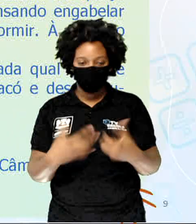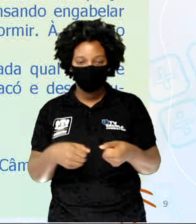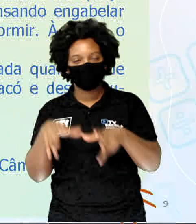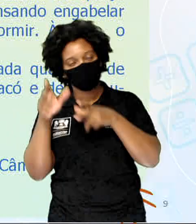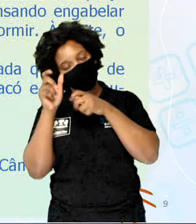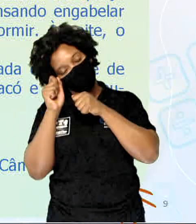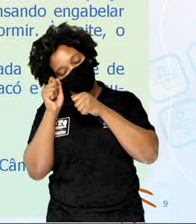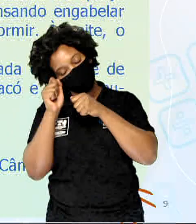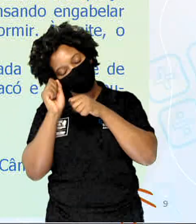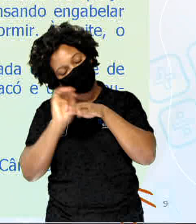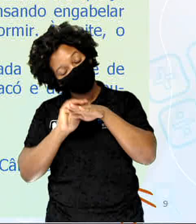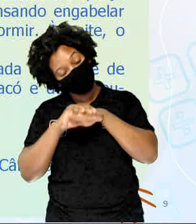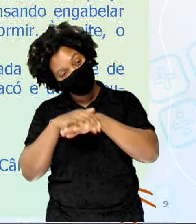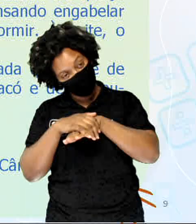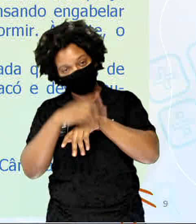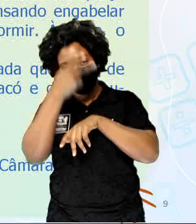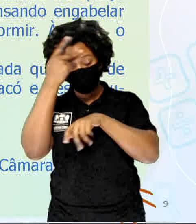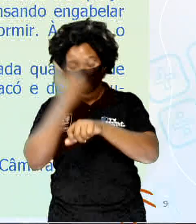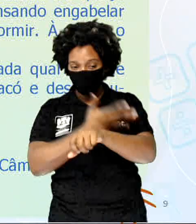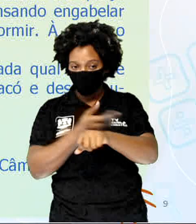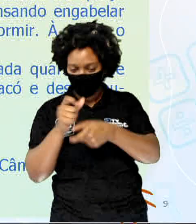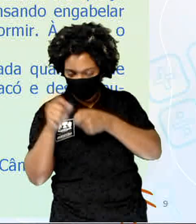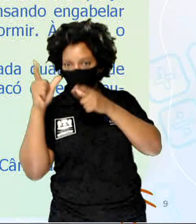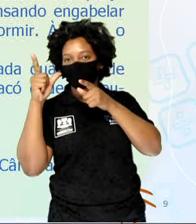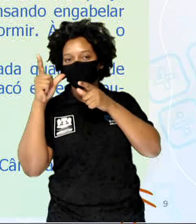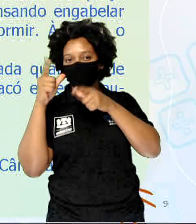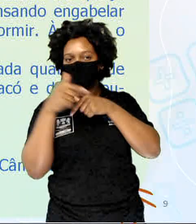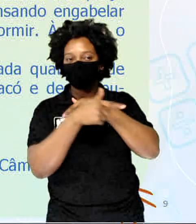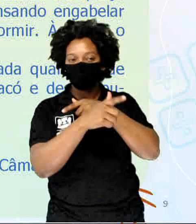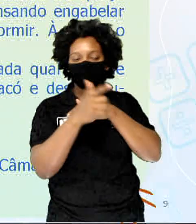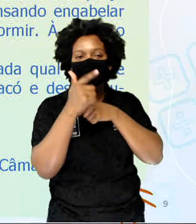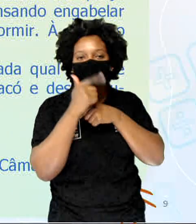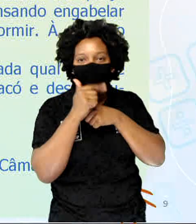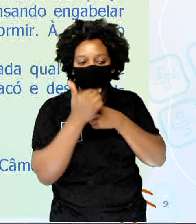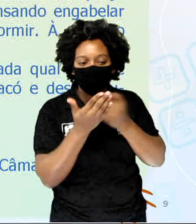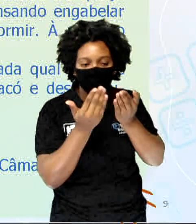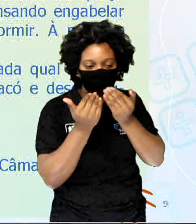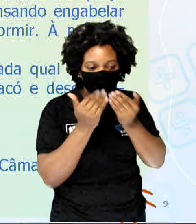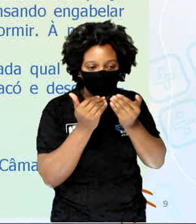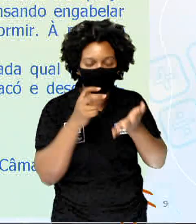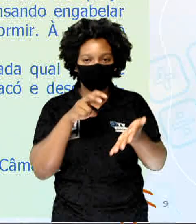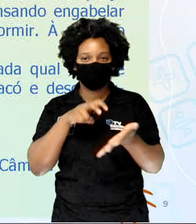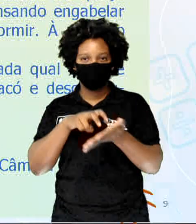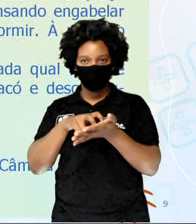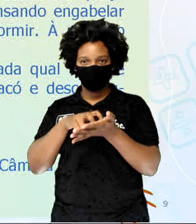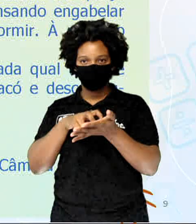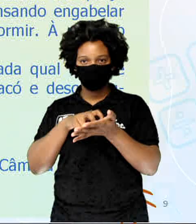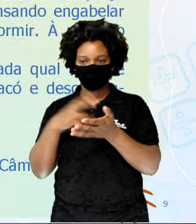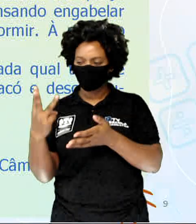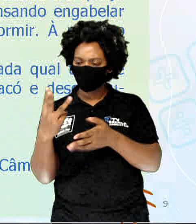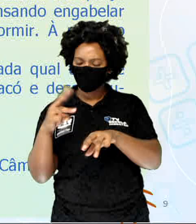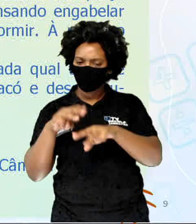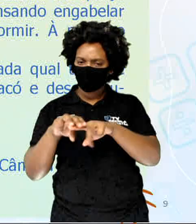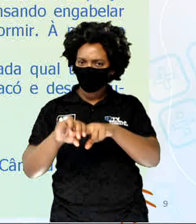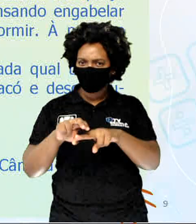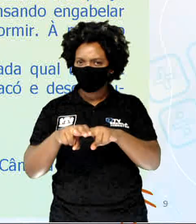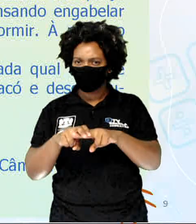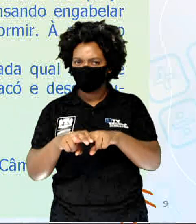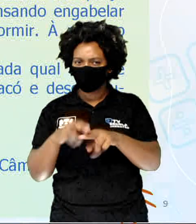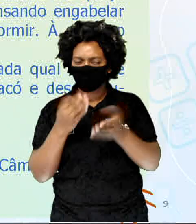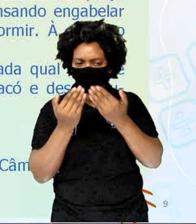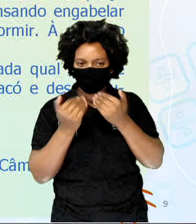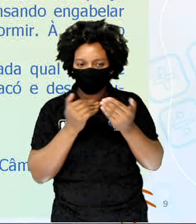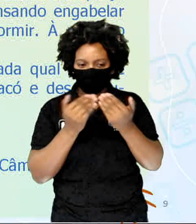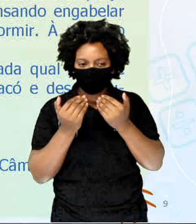À noite, o caboclo acordou, foi ao queijo e comeu. Pela manhã, os 3 sentaram à mesa para tomar